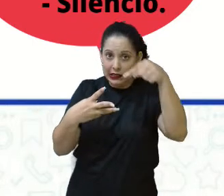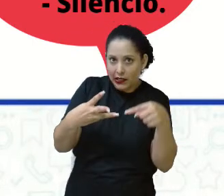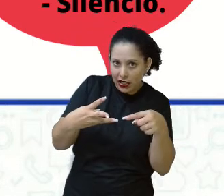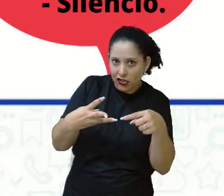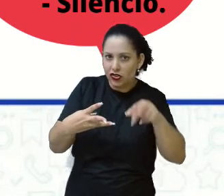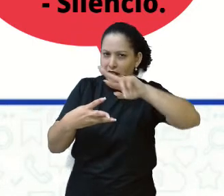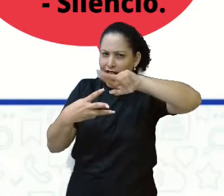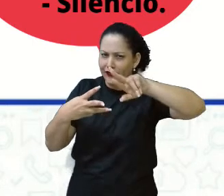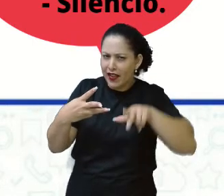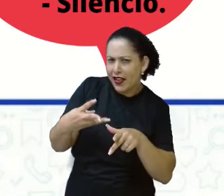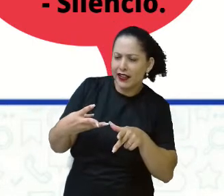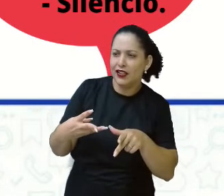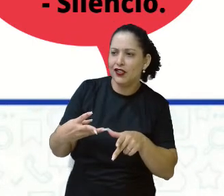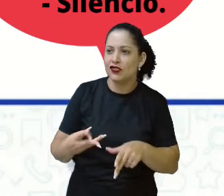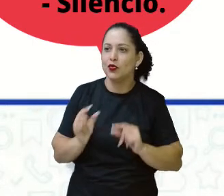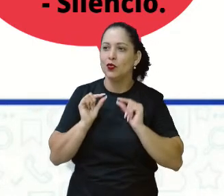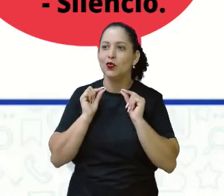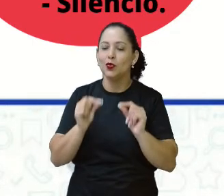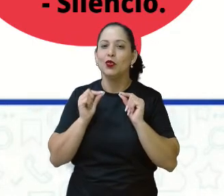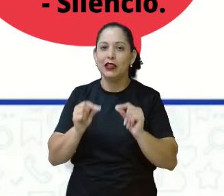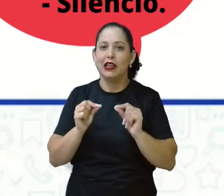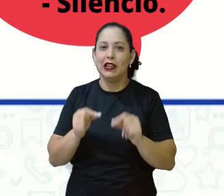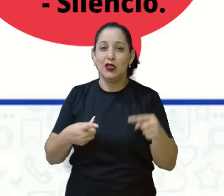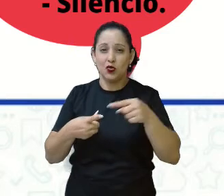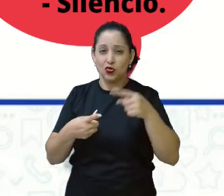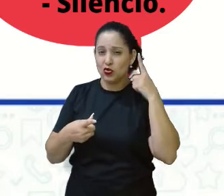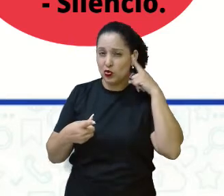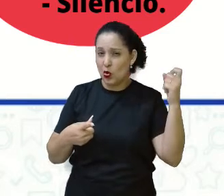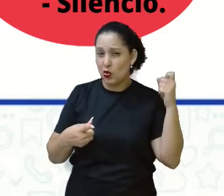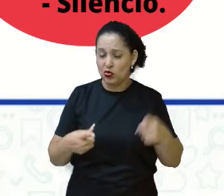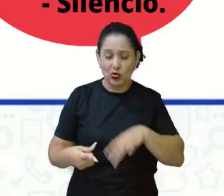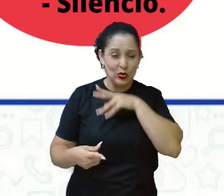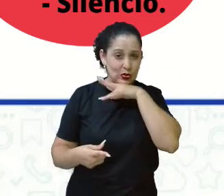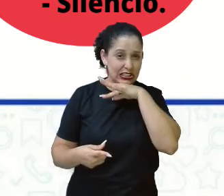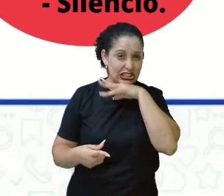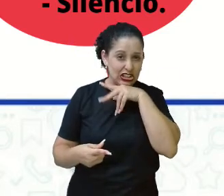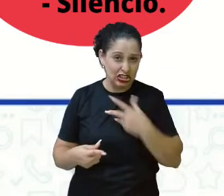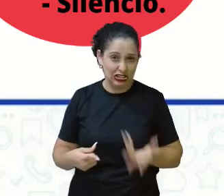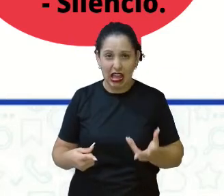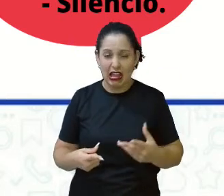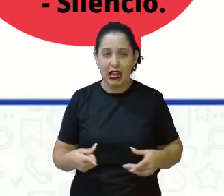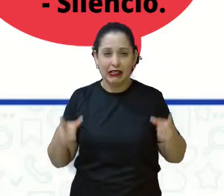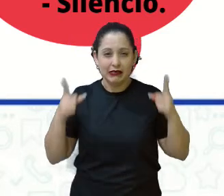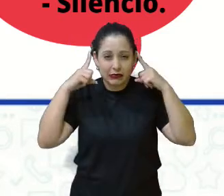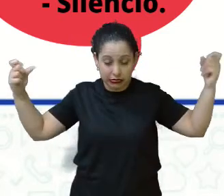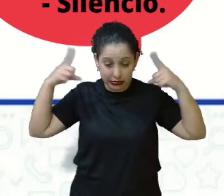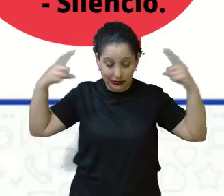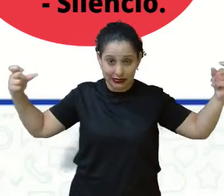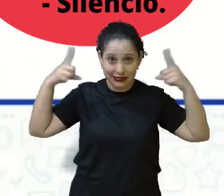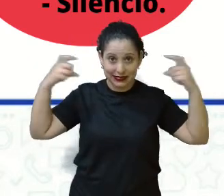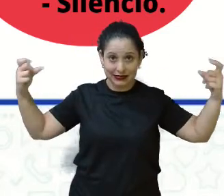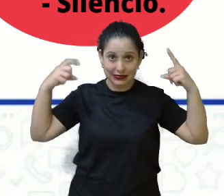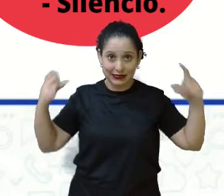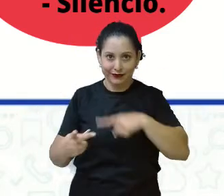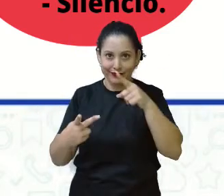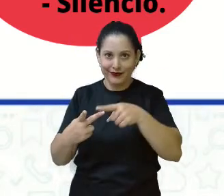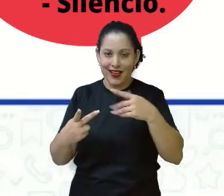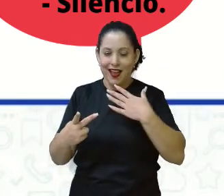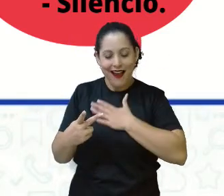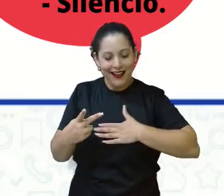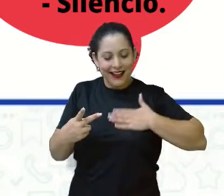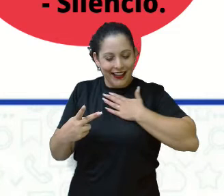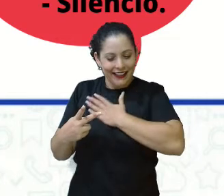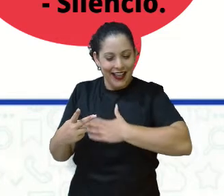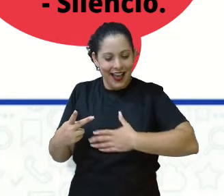som, né, que são os sons irritantes e desagradáveis, que a gente chama de ruído. Existem os sons